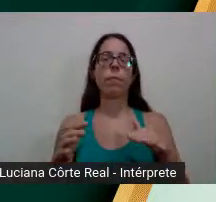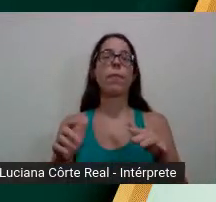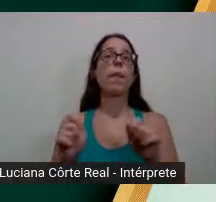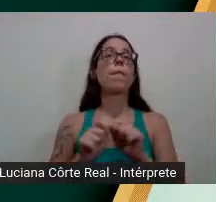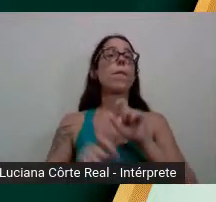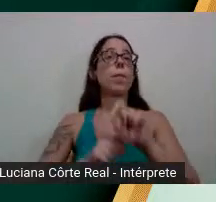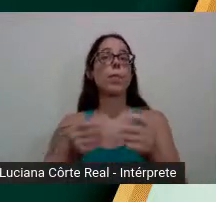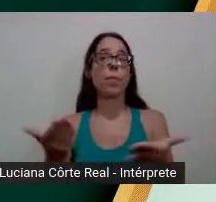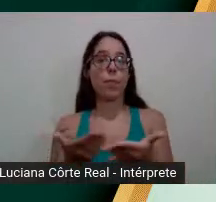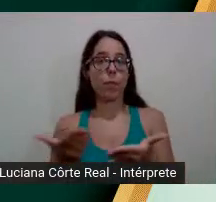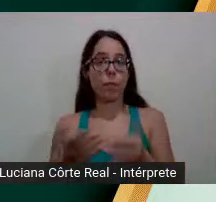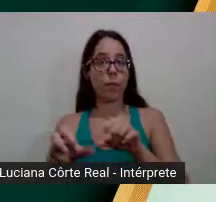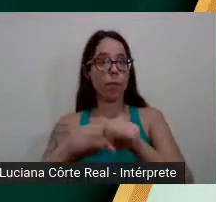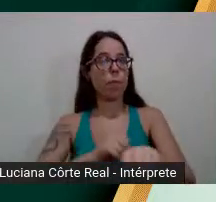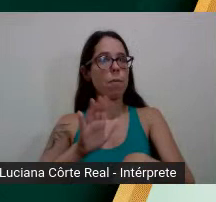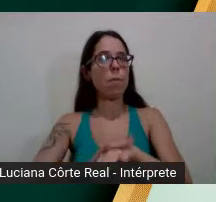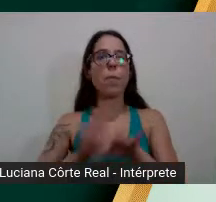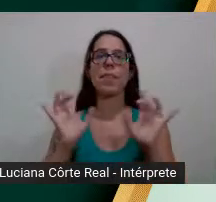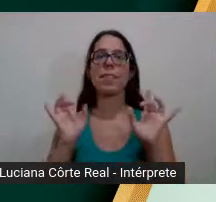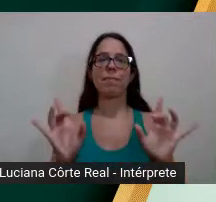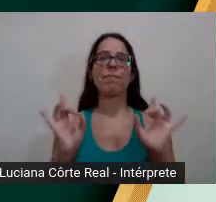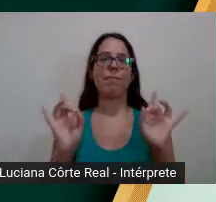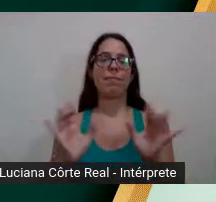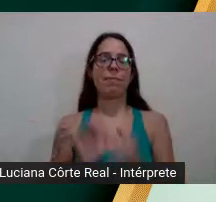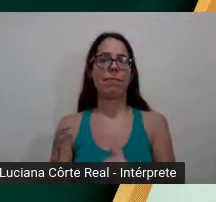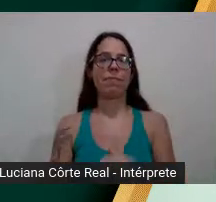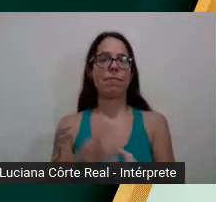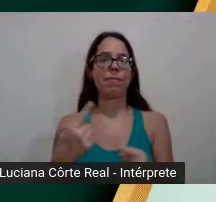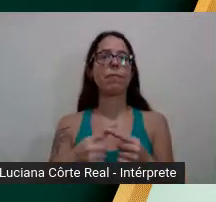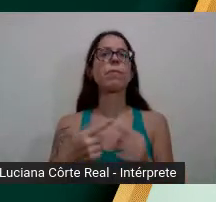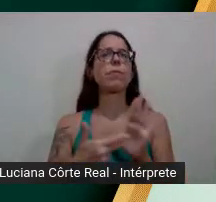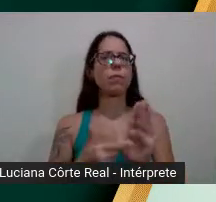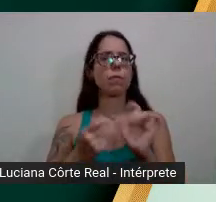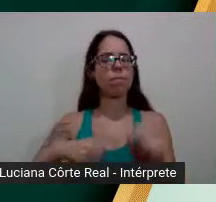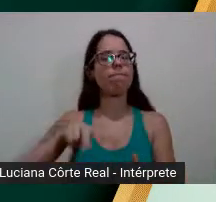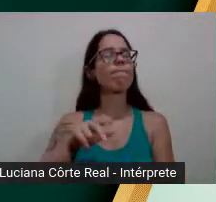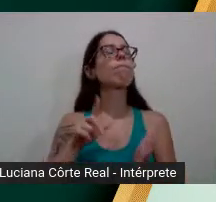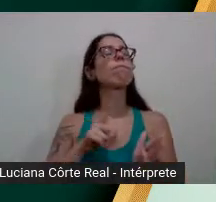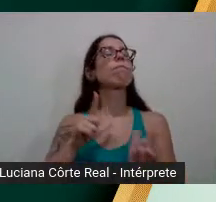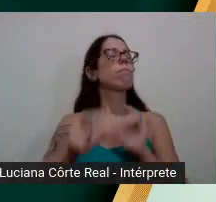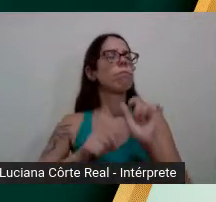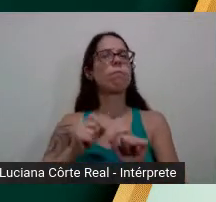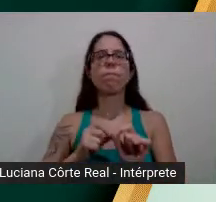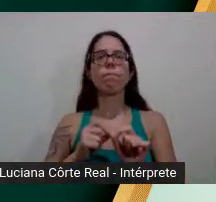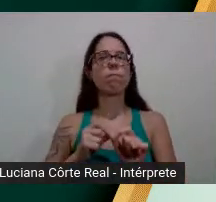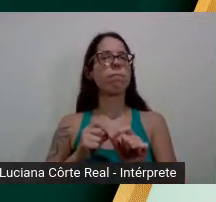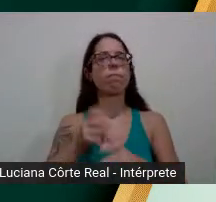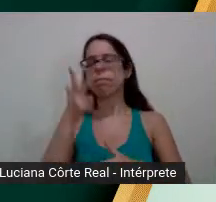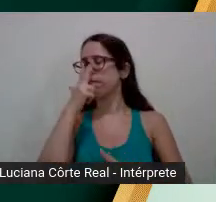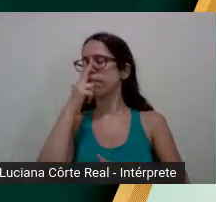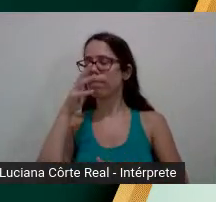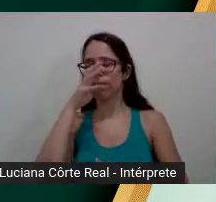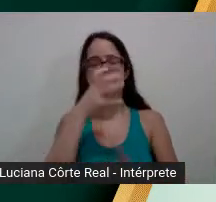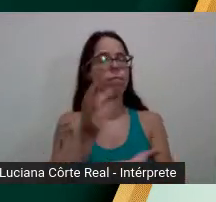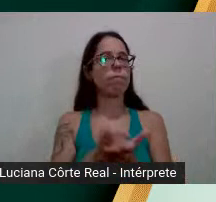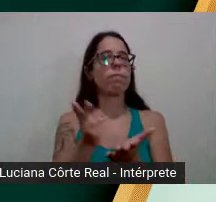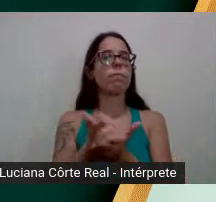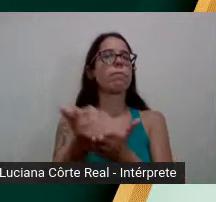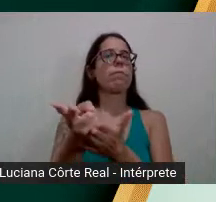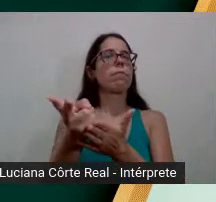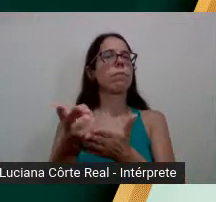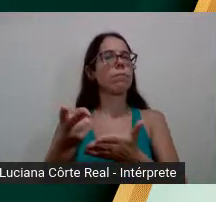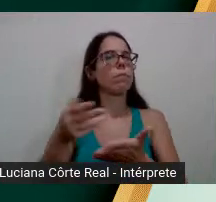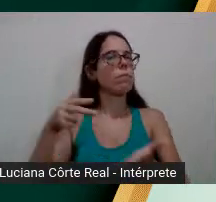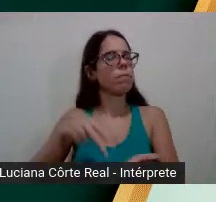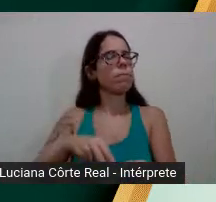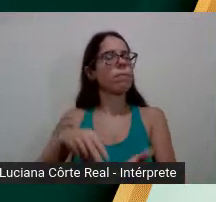seja ainda mais especial, mostrando a nossa resiliência e comprometimento com a formação. Estamos aqui